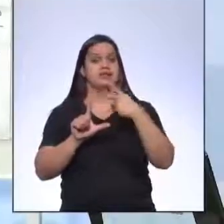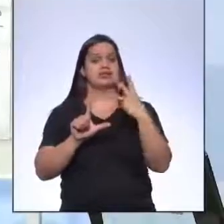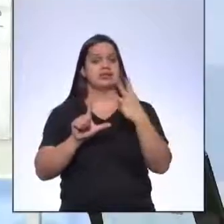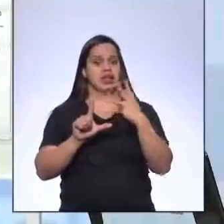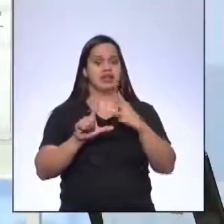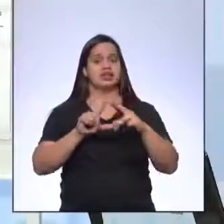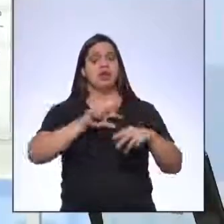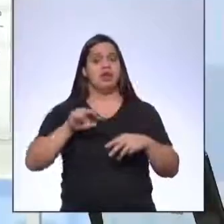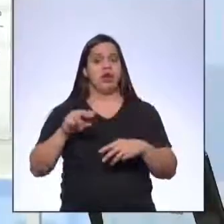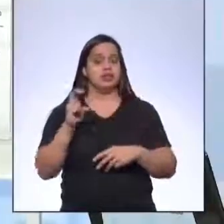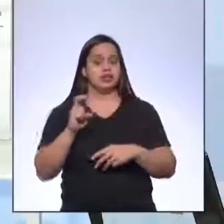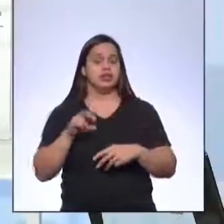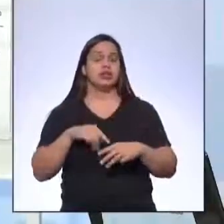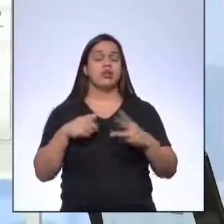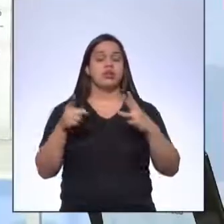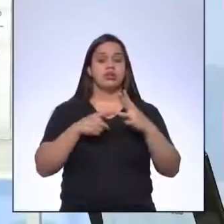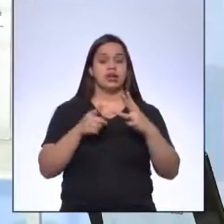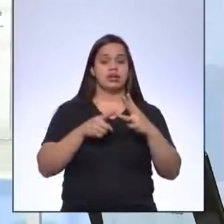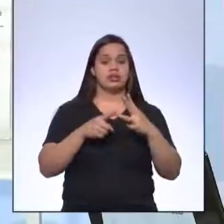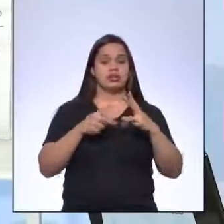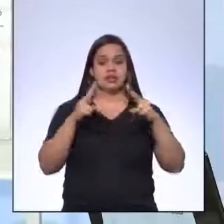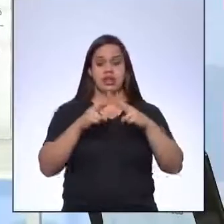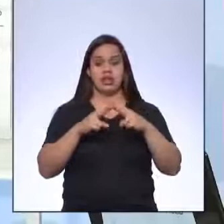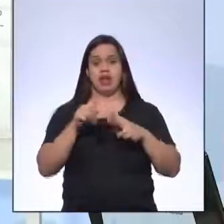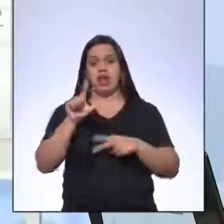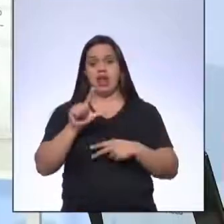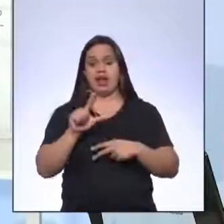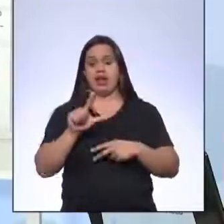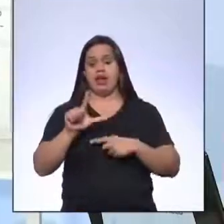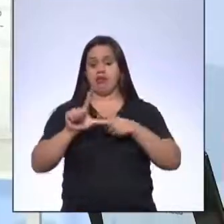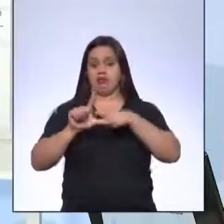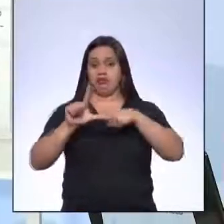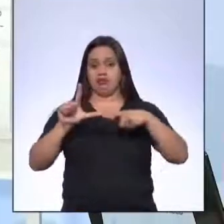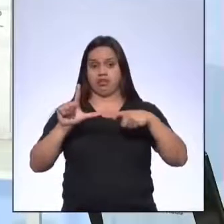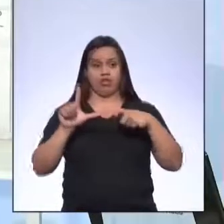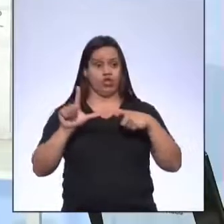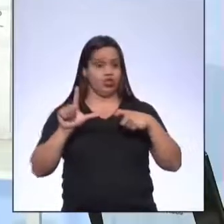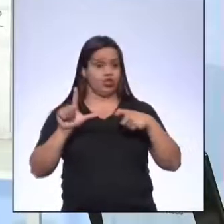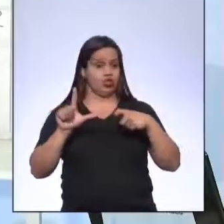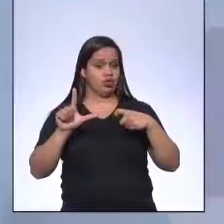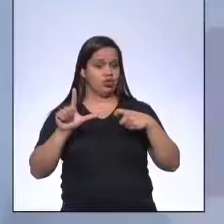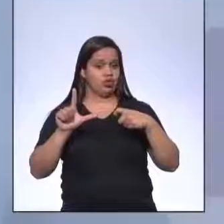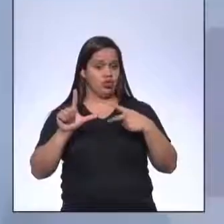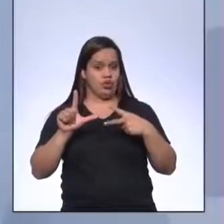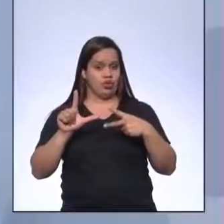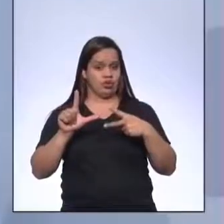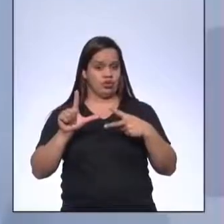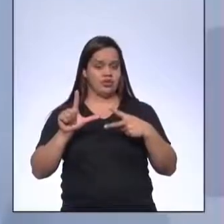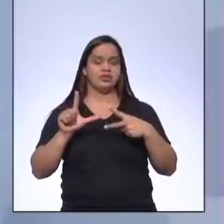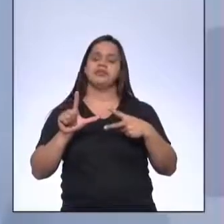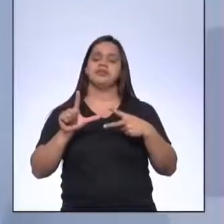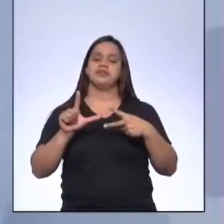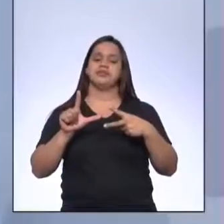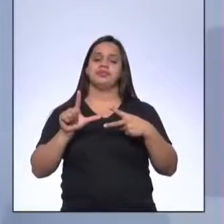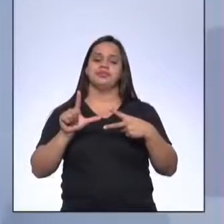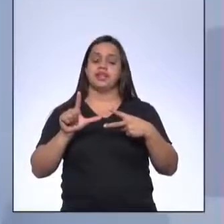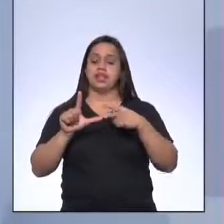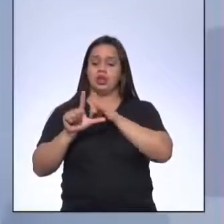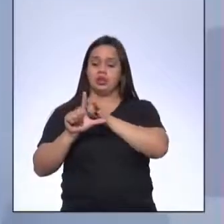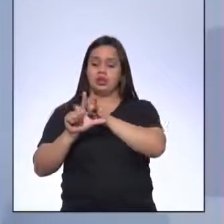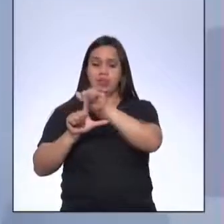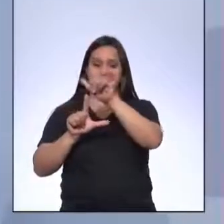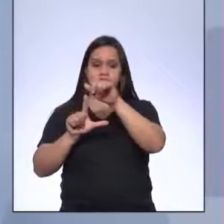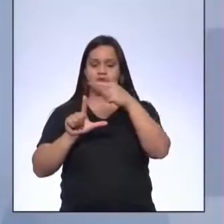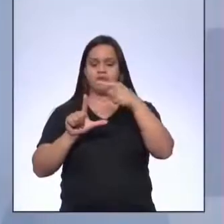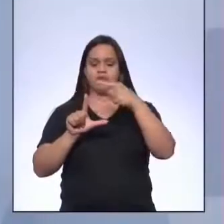então meu terceiro par ordenado é dois no x com três no Y